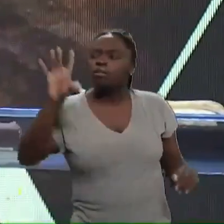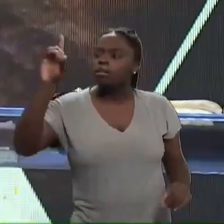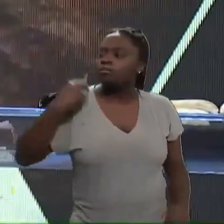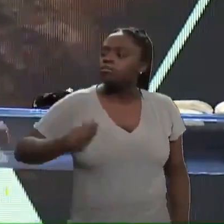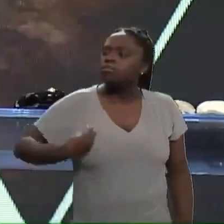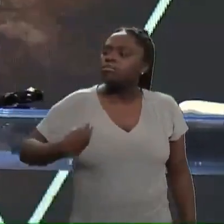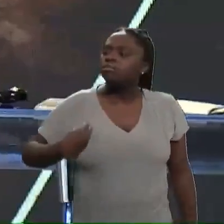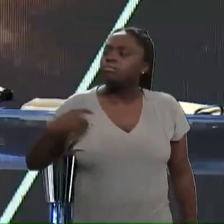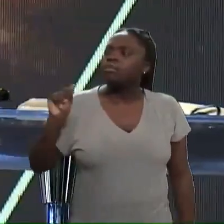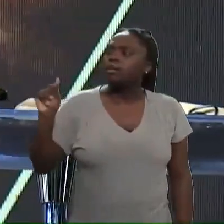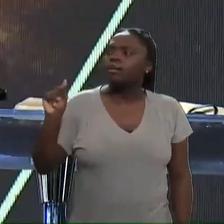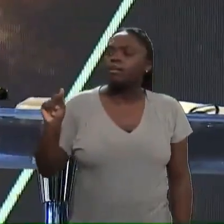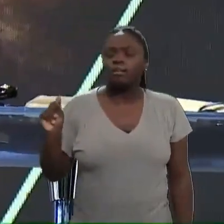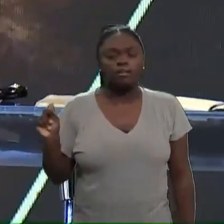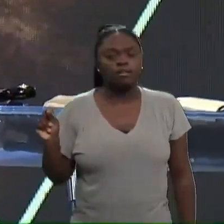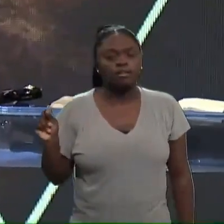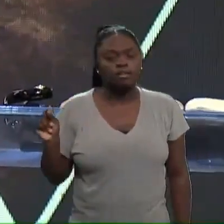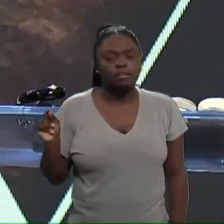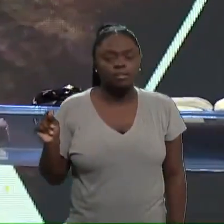vivo?